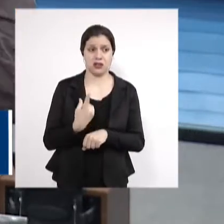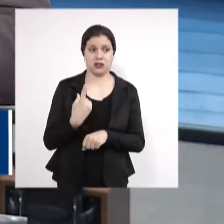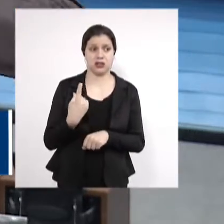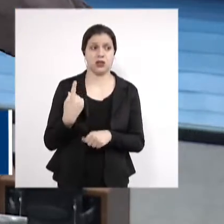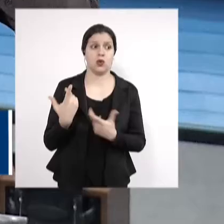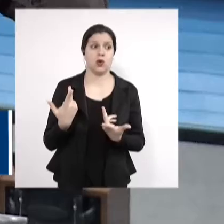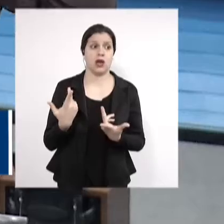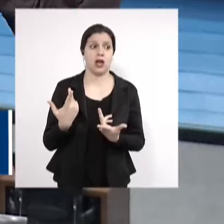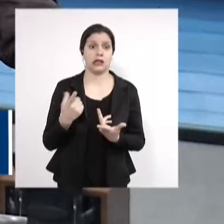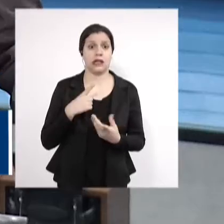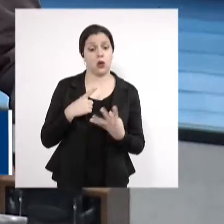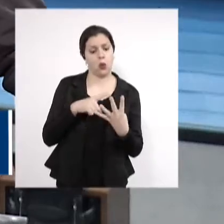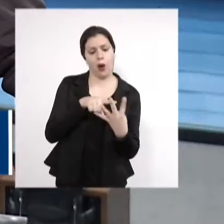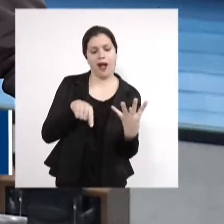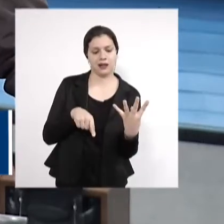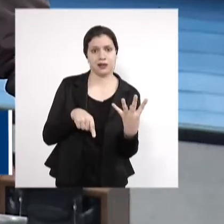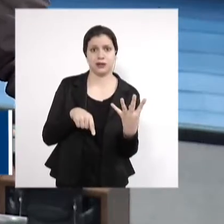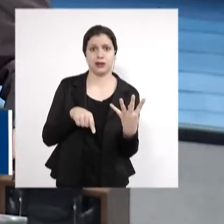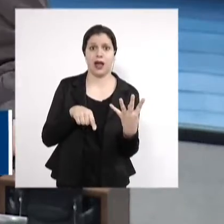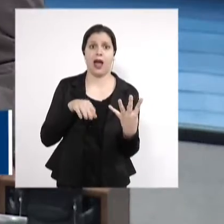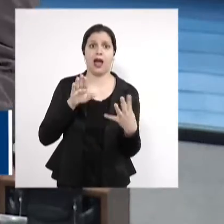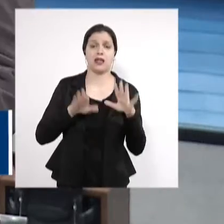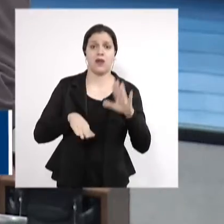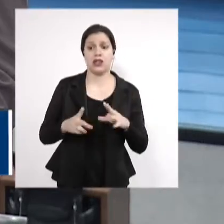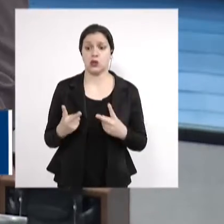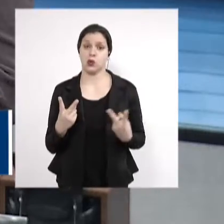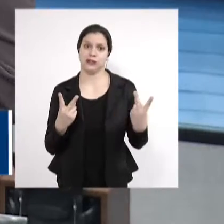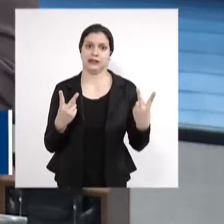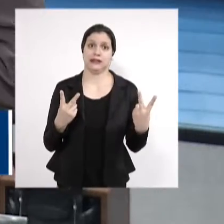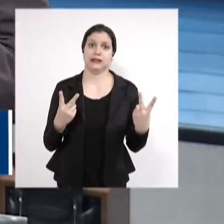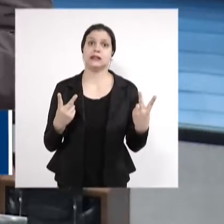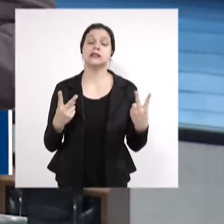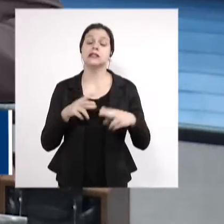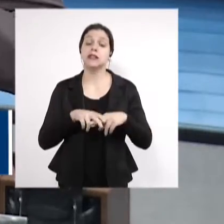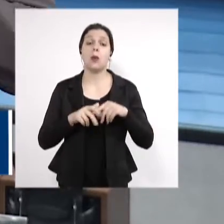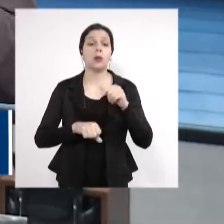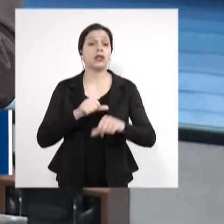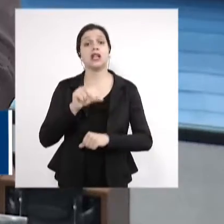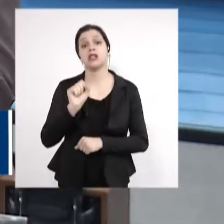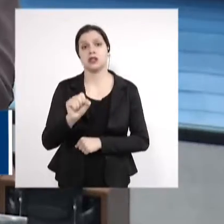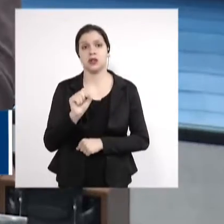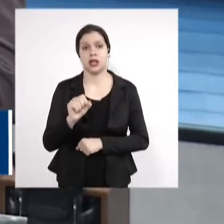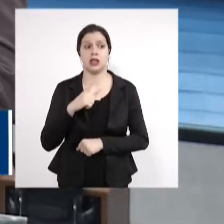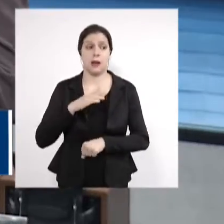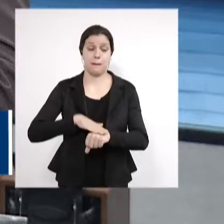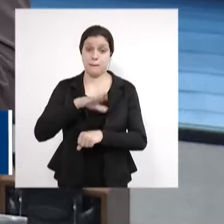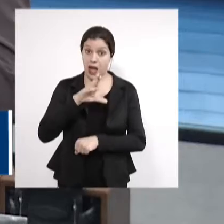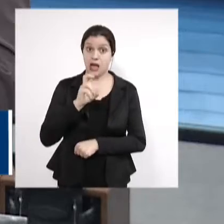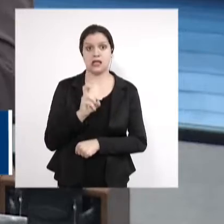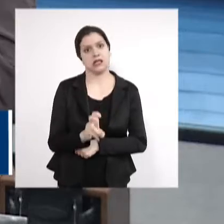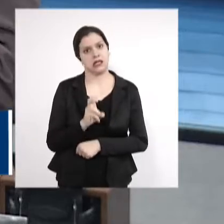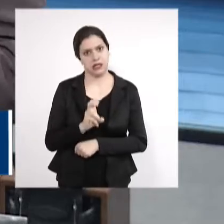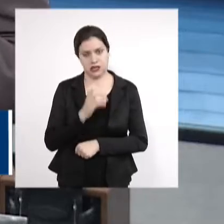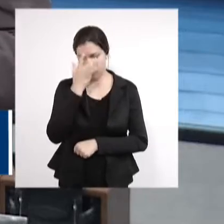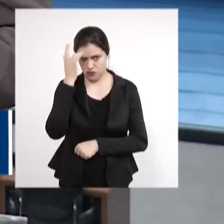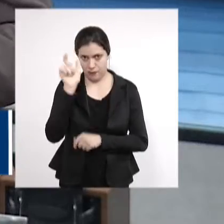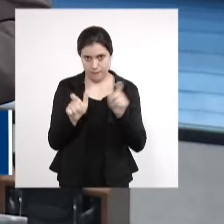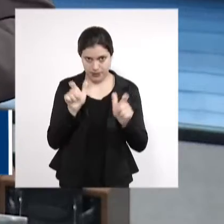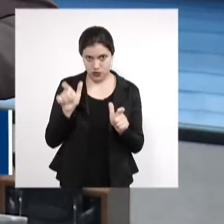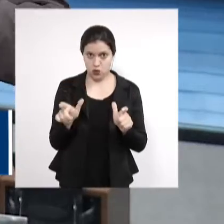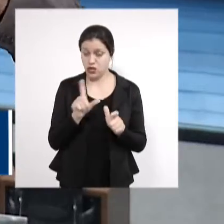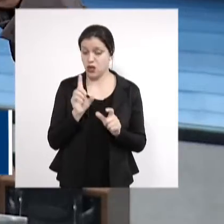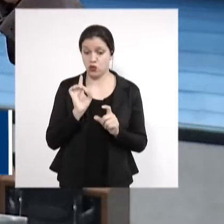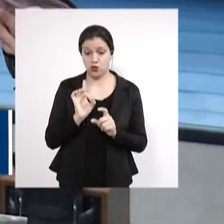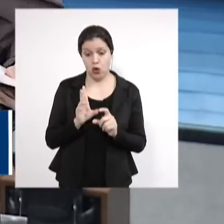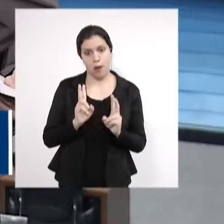dar um empate, né? E atrasaria o andamento de ações. Então, o que a mudança é? Poder ser mais que 5, não ficar fixado nisso,